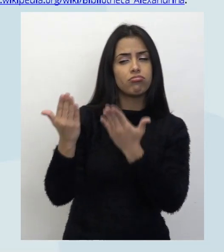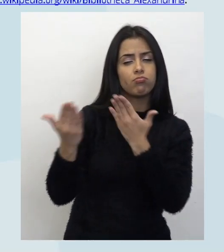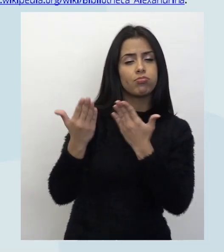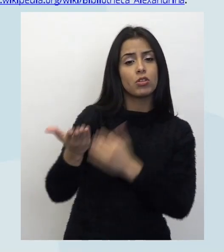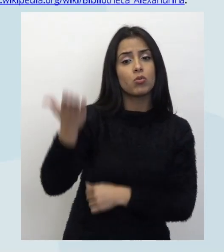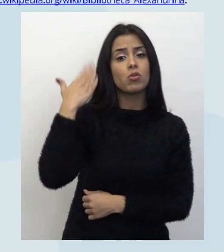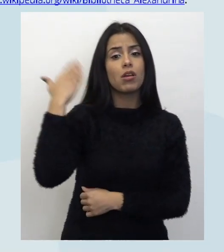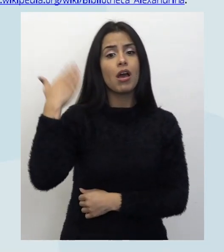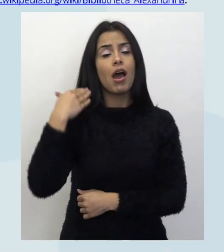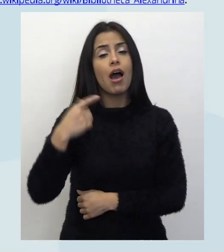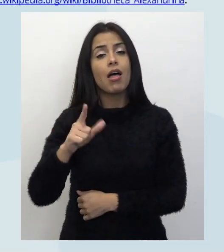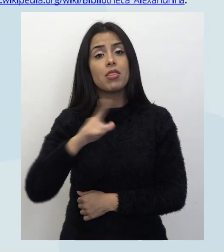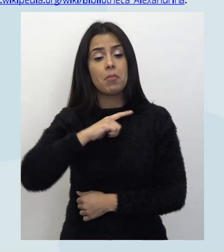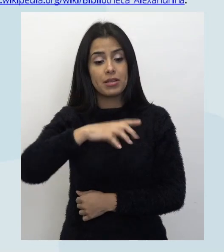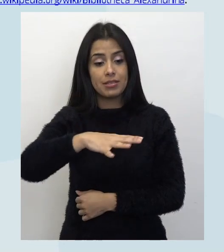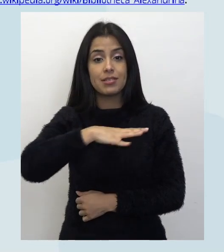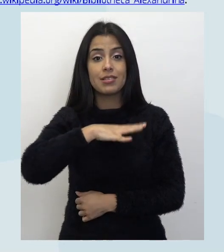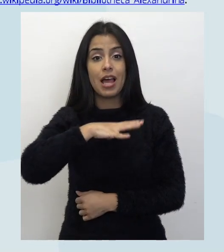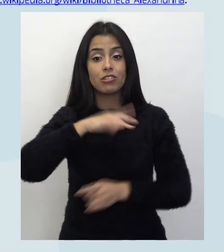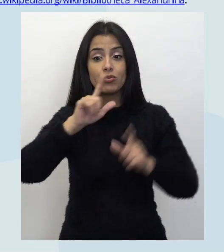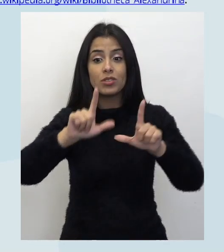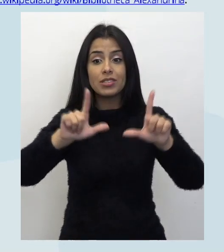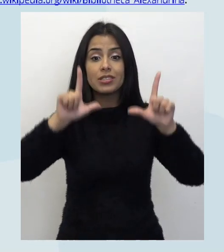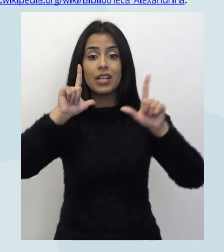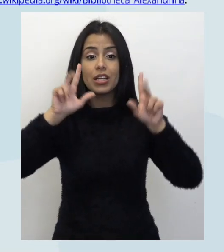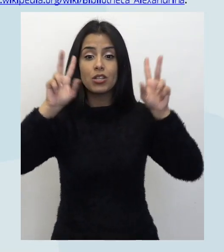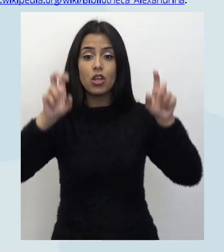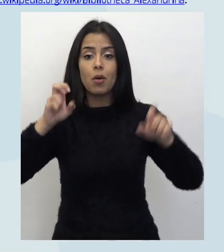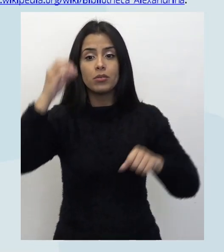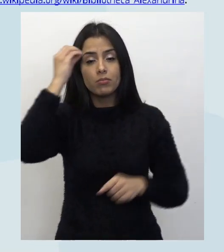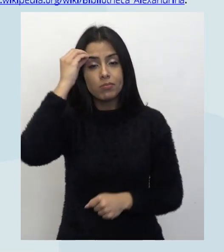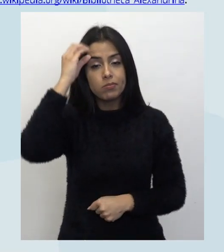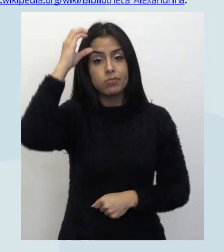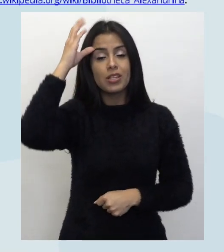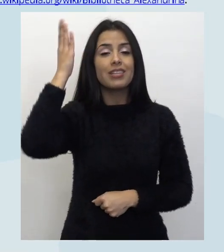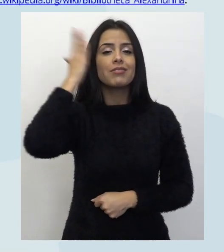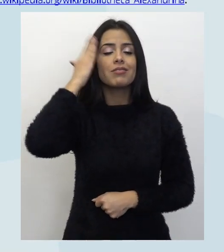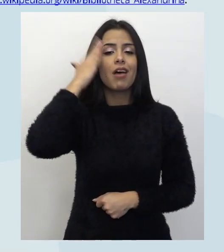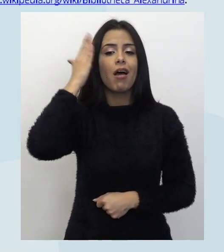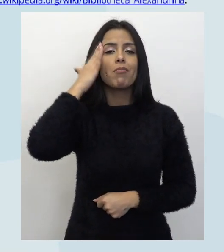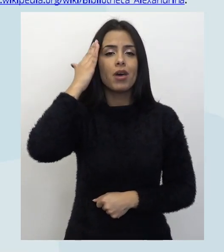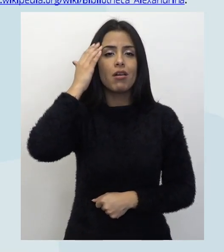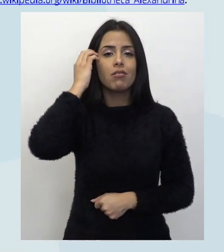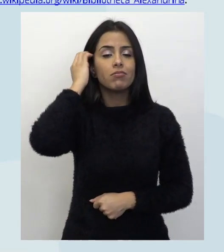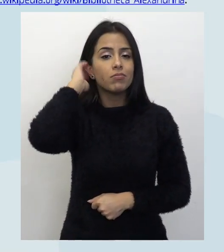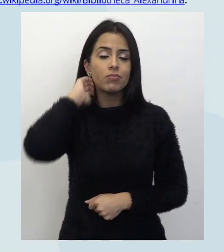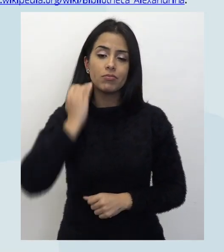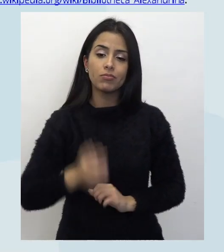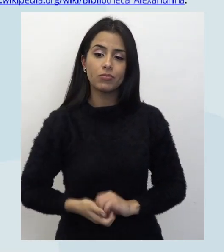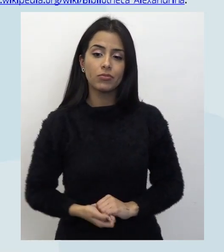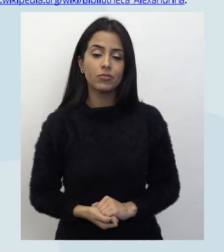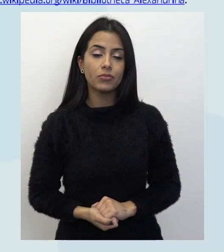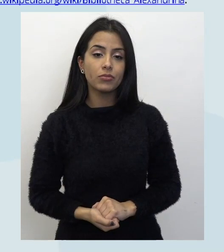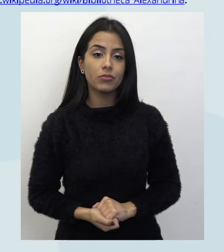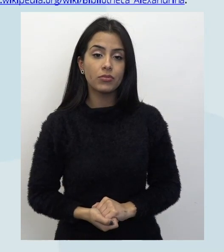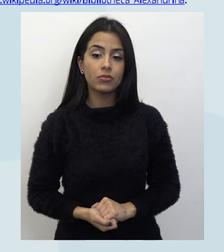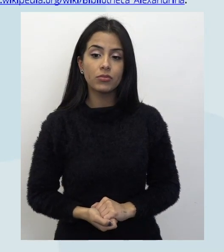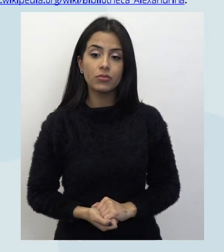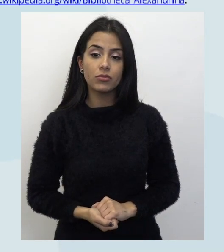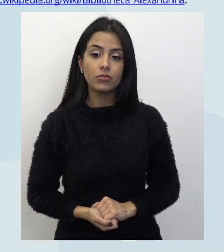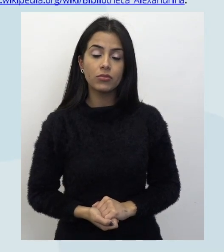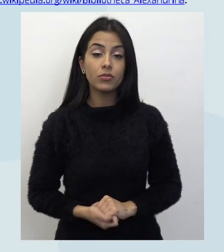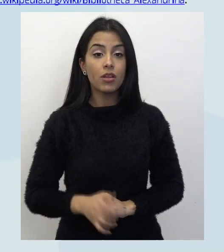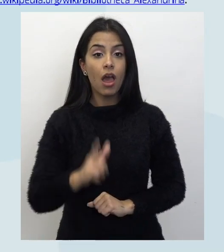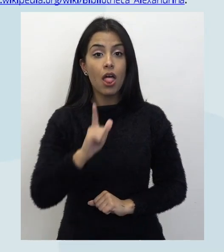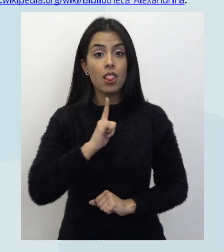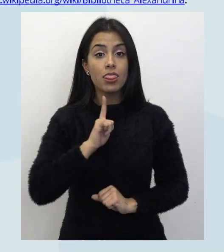um centro de excelência do conhecimento e do saber com reconhecimento internacional. E aí no detalhe